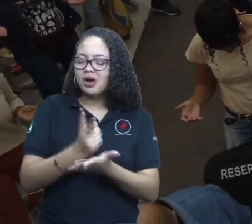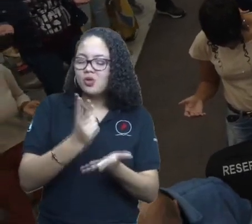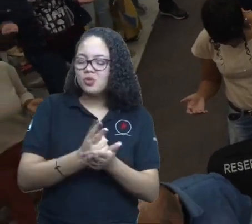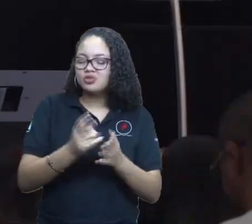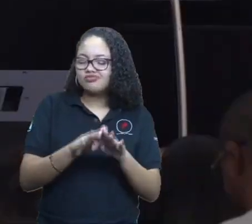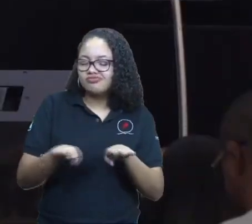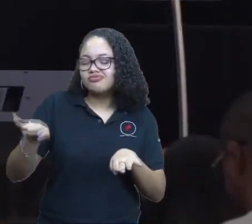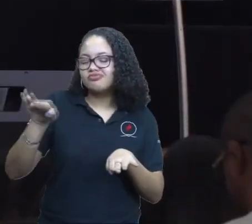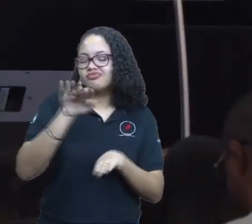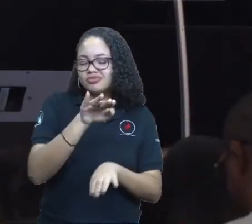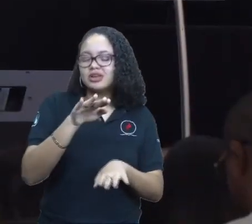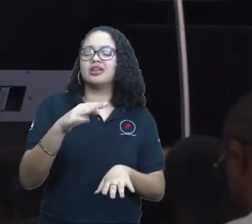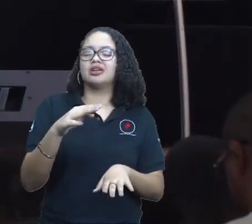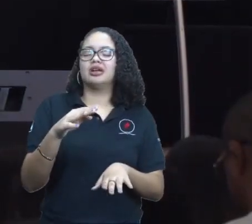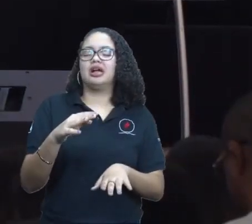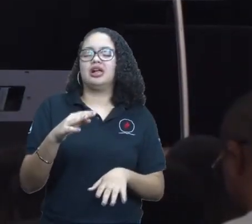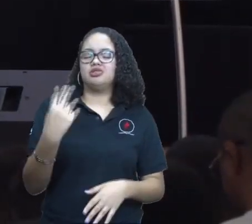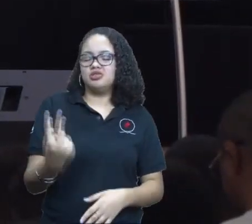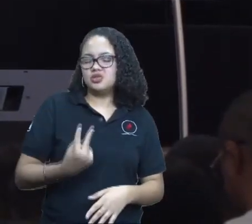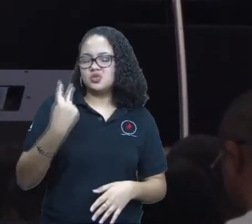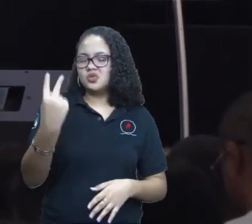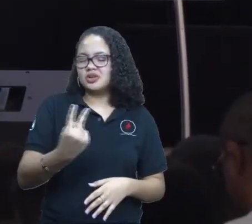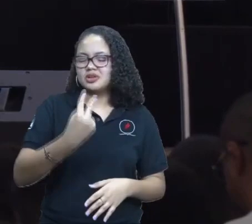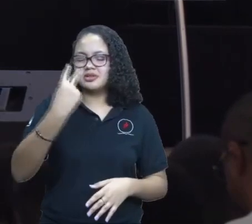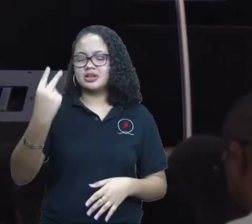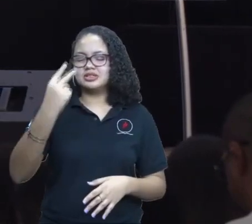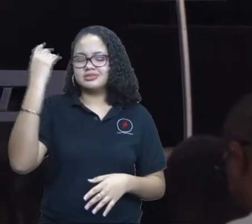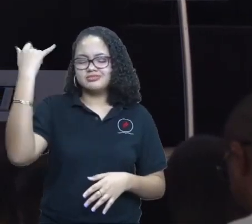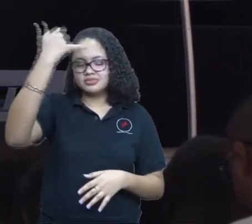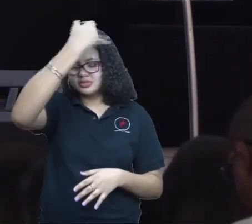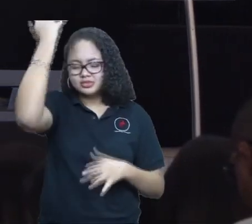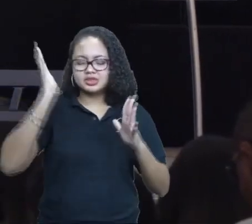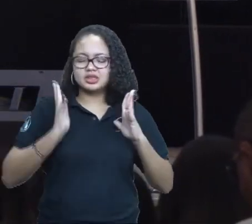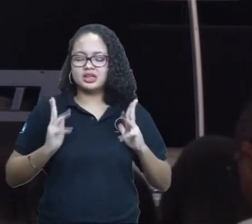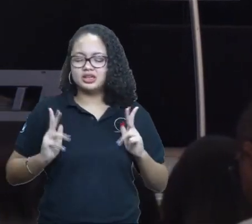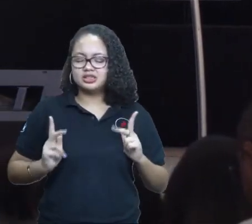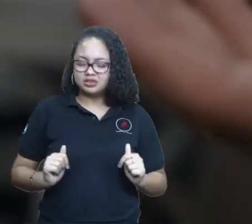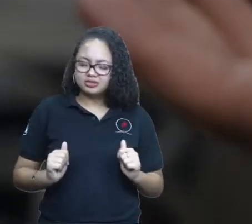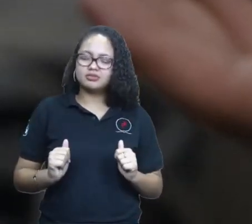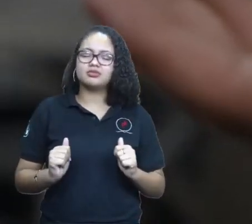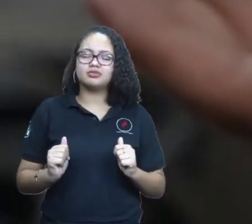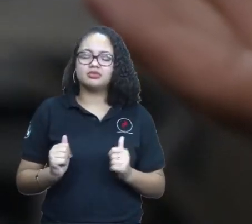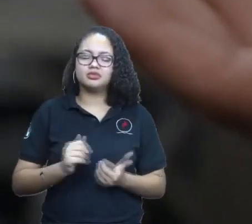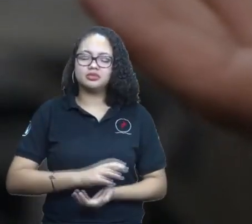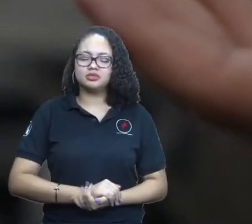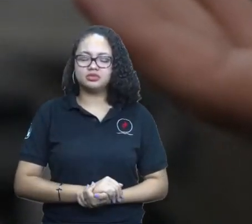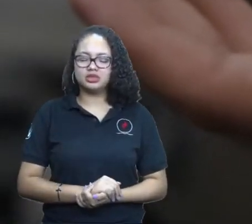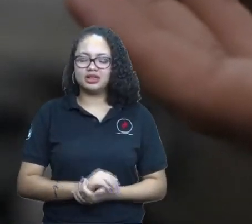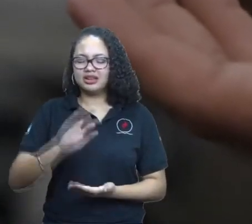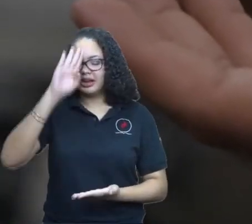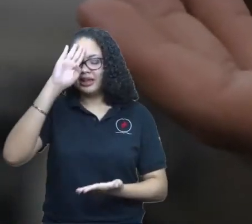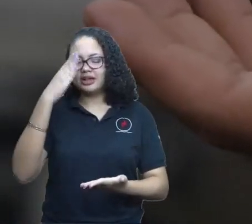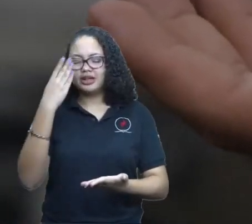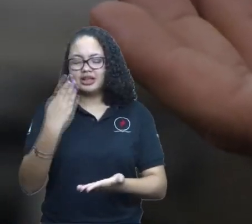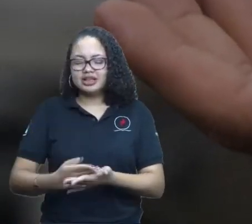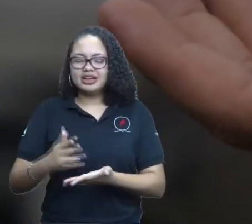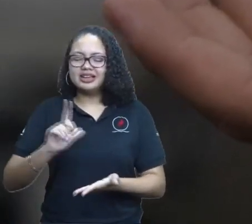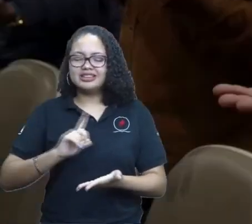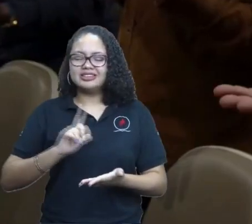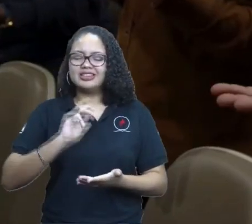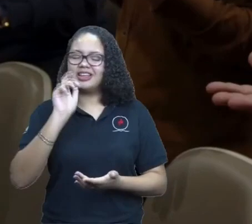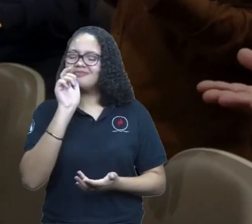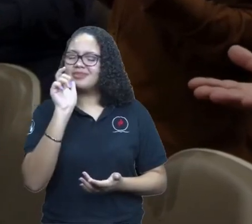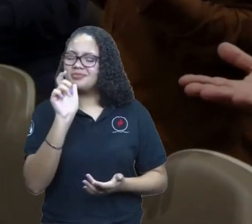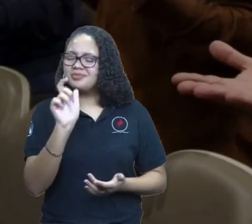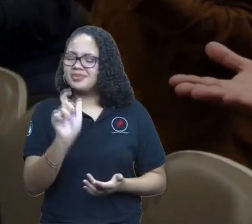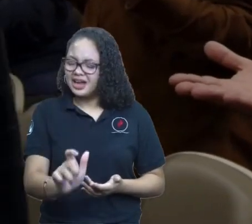superfície dos seus valores a sua Santificação da sua consagração Crendo que é uma palavra